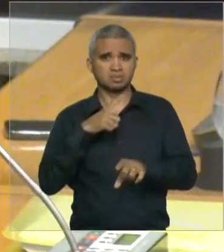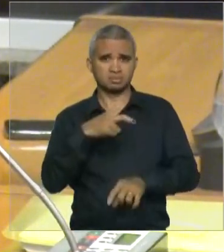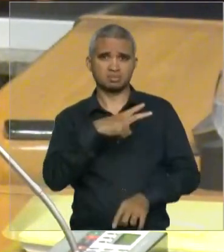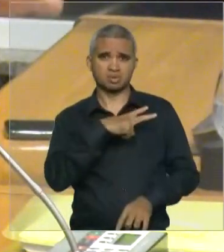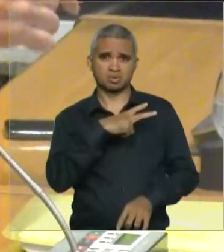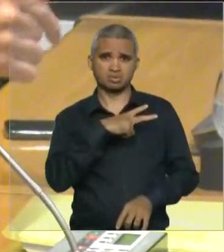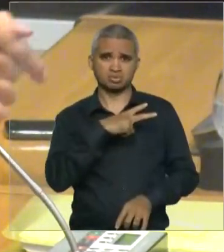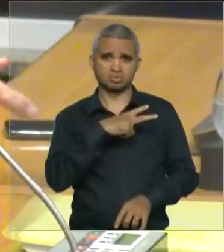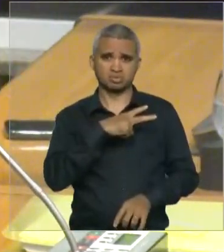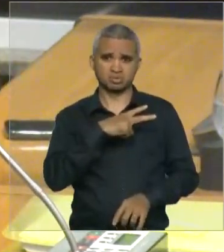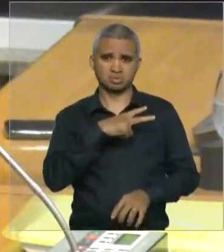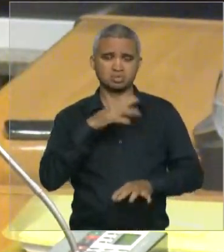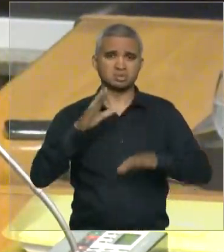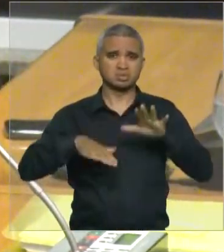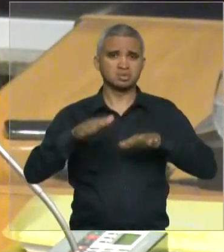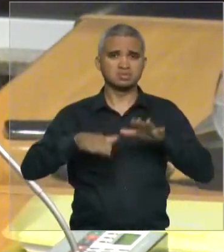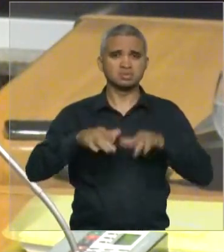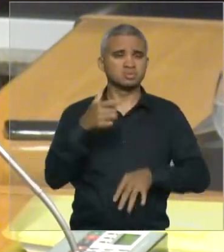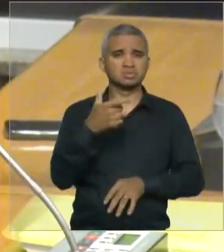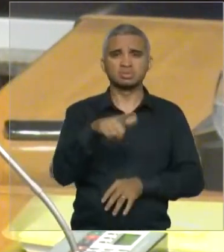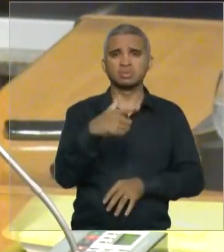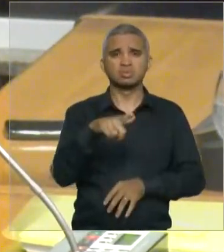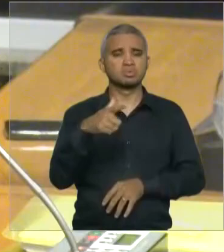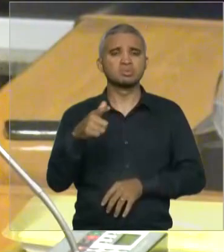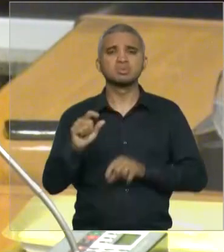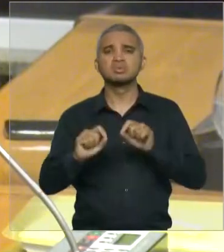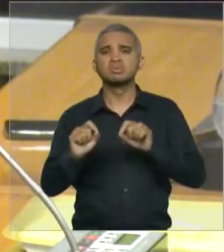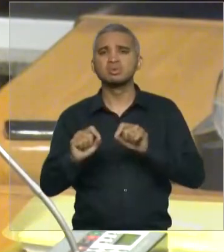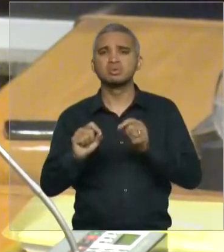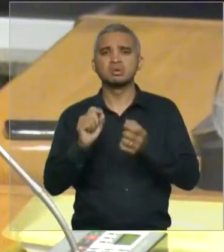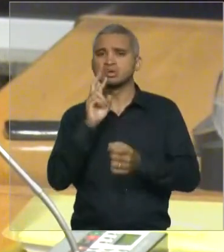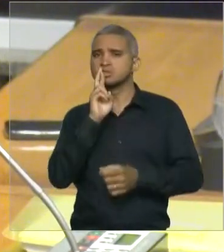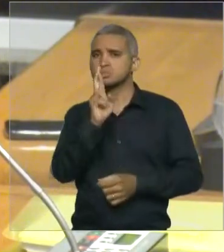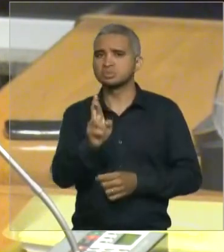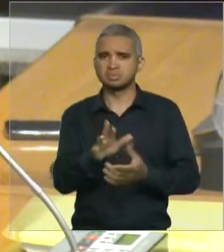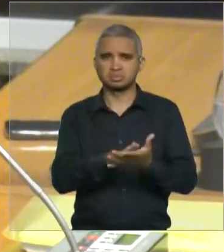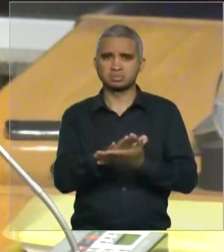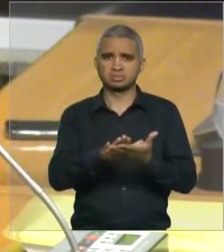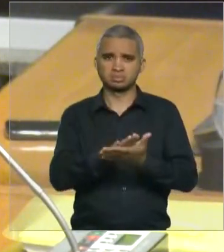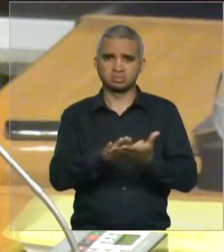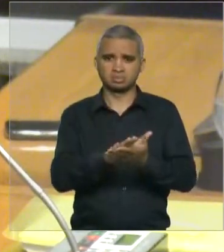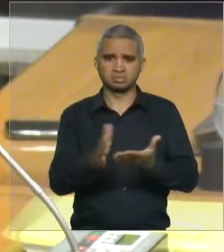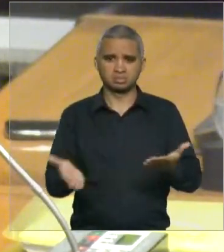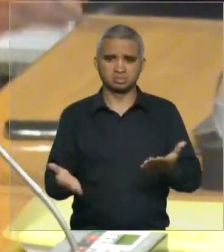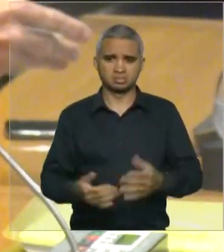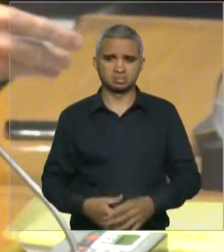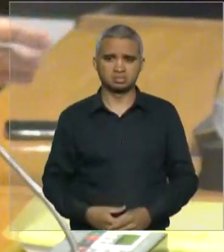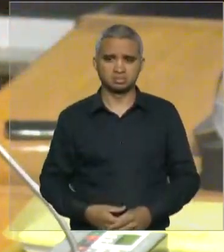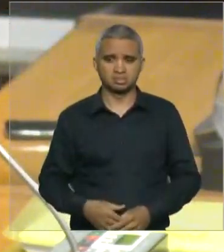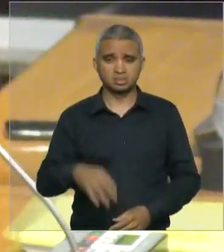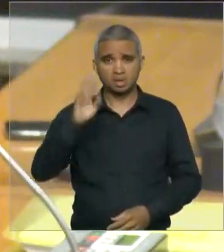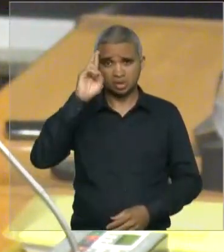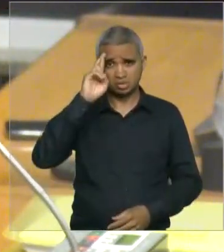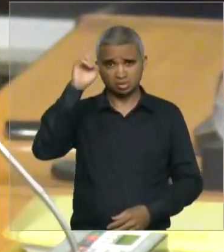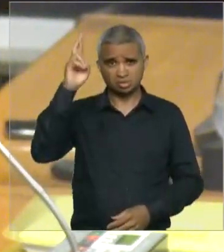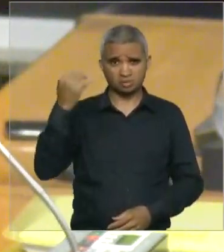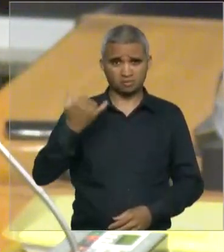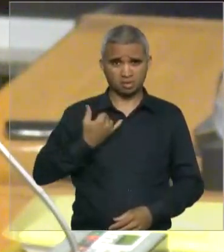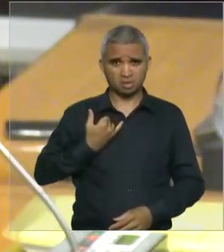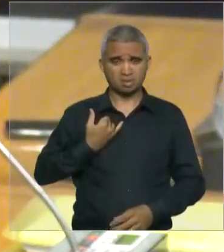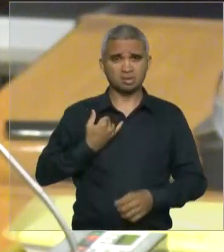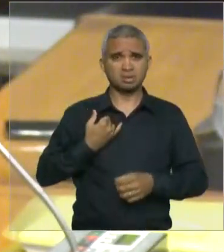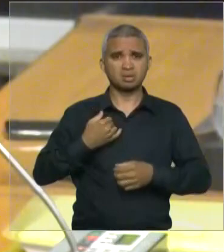ter a resposta qualitativa. A diretora me dizia o seguinte: professor César, como é que nós podemos fazer isso se o convênio que eu fiz com a prefeitura